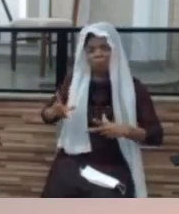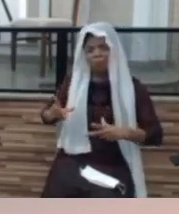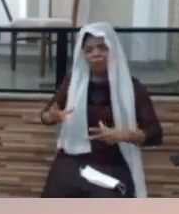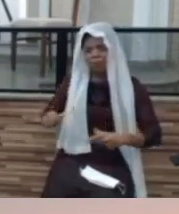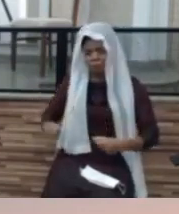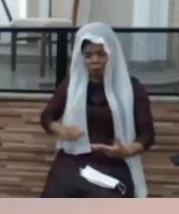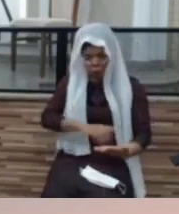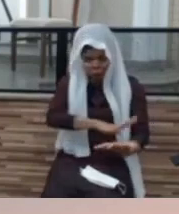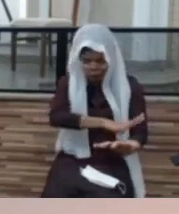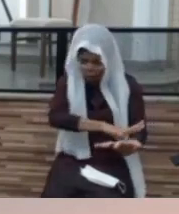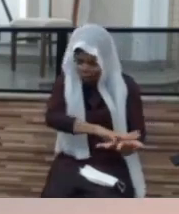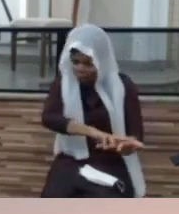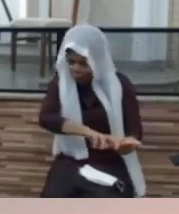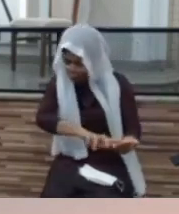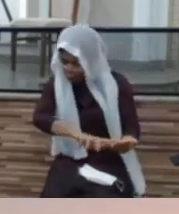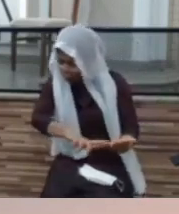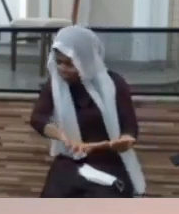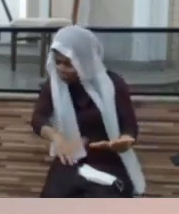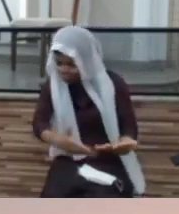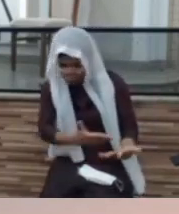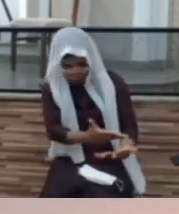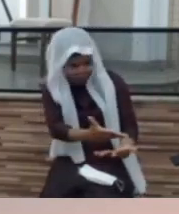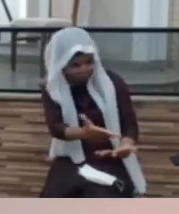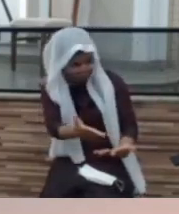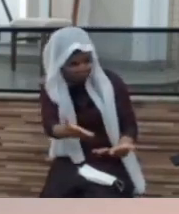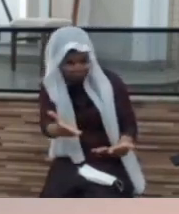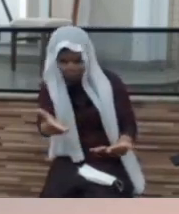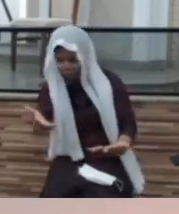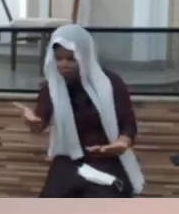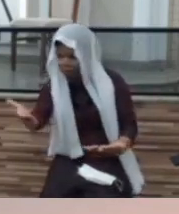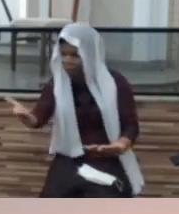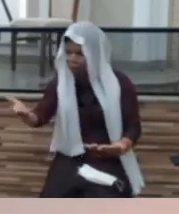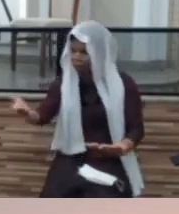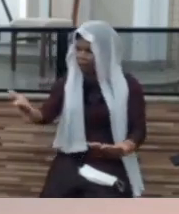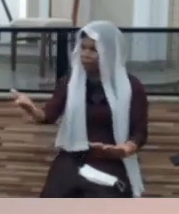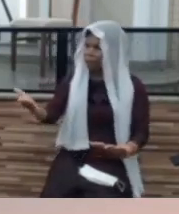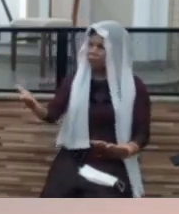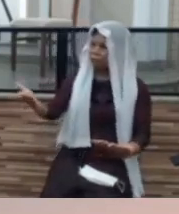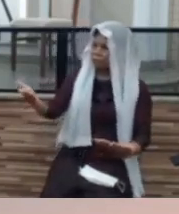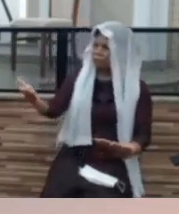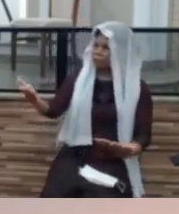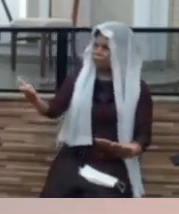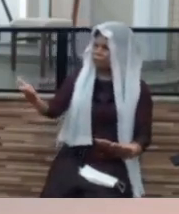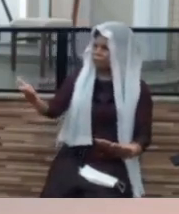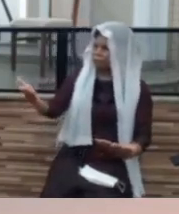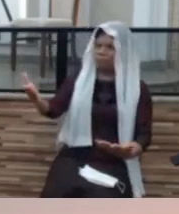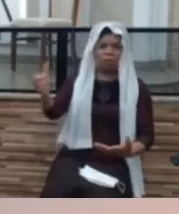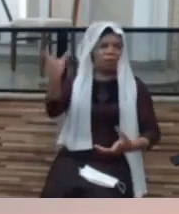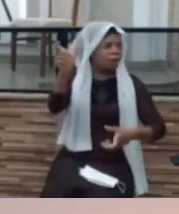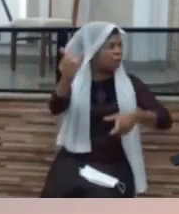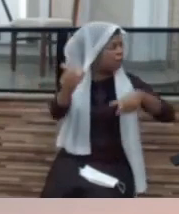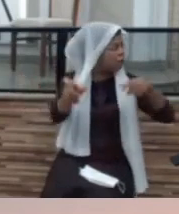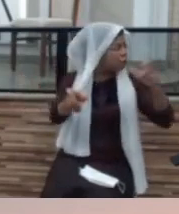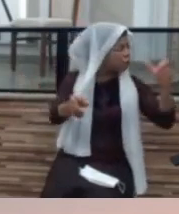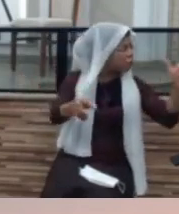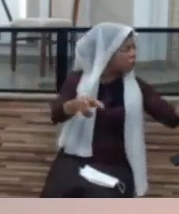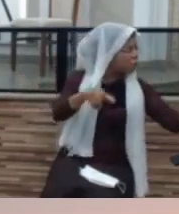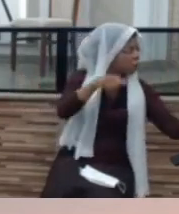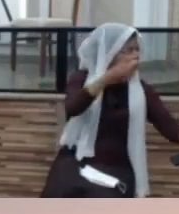a limpeza, já limpou aqui, irmãos, fisicamente, se for preciso, e a partir